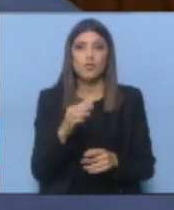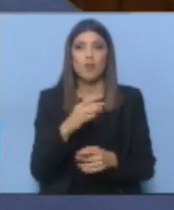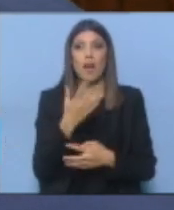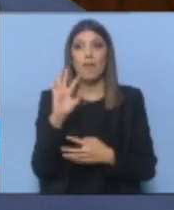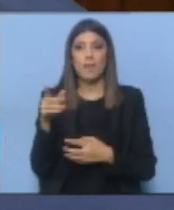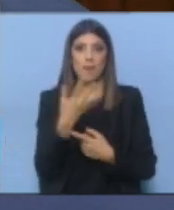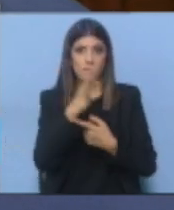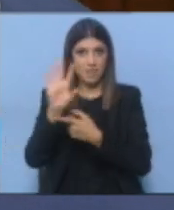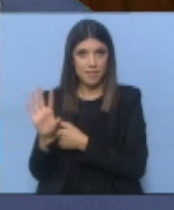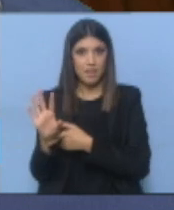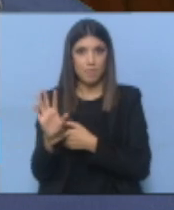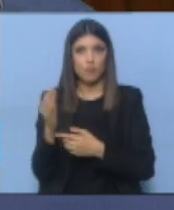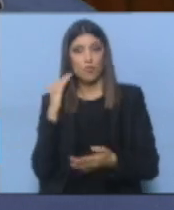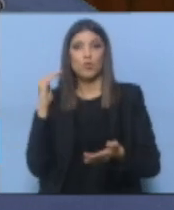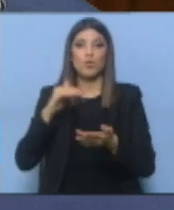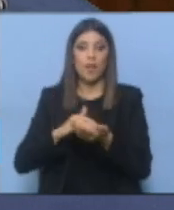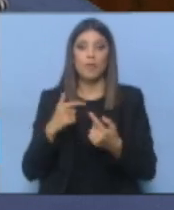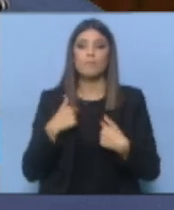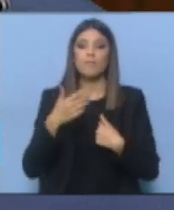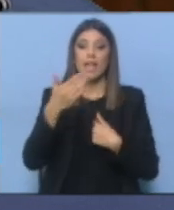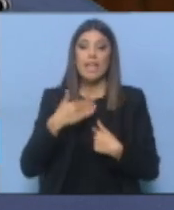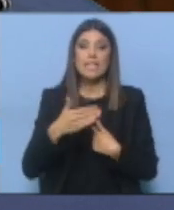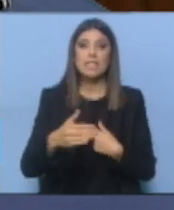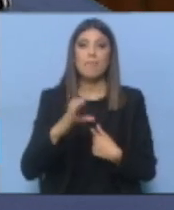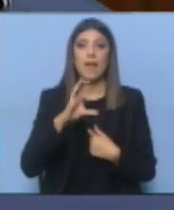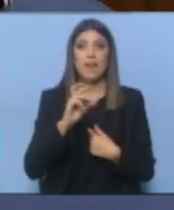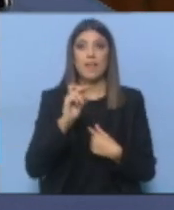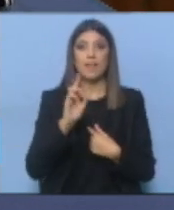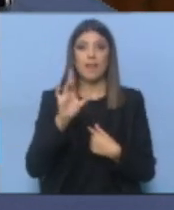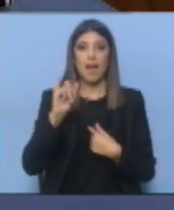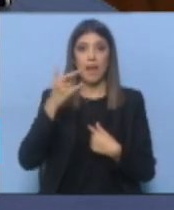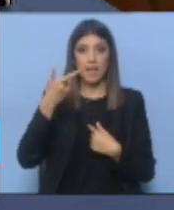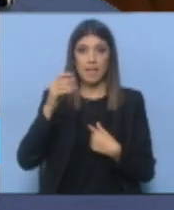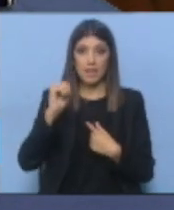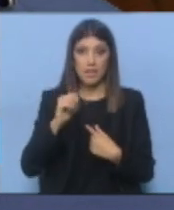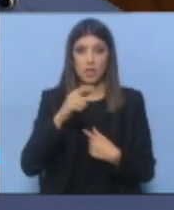a Semana Caritas, não podemos esquecer dessa realidade.